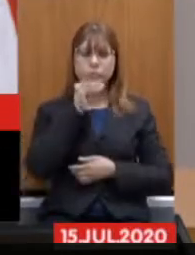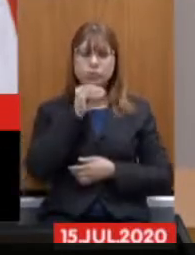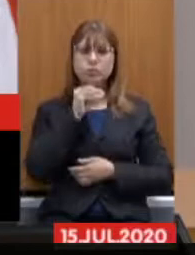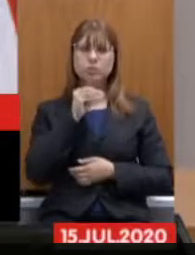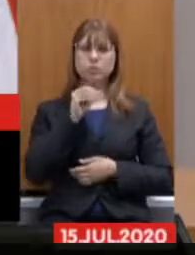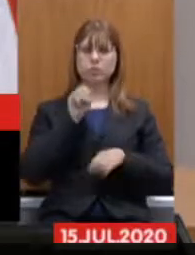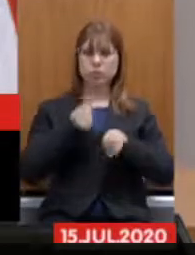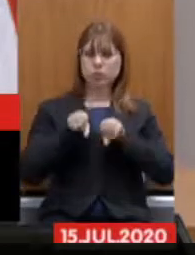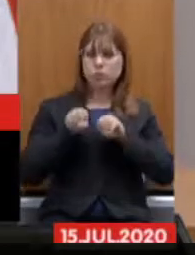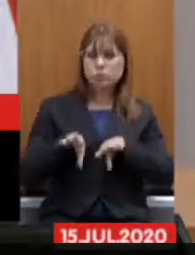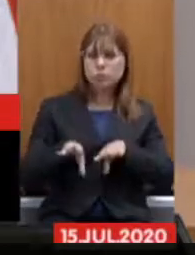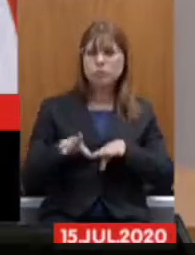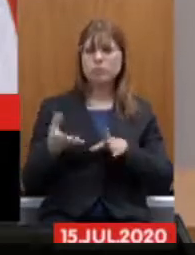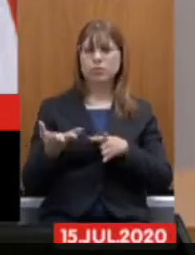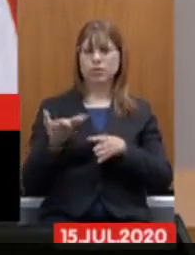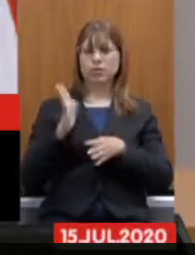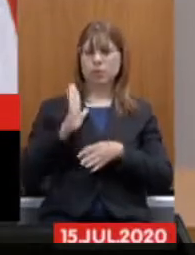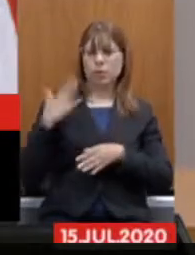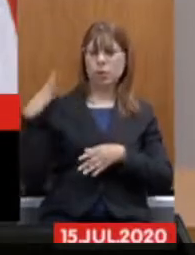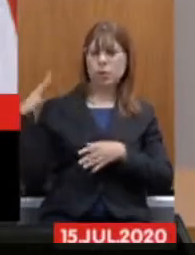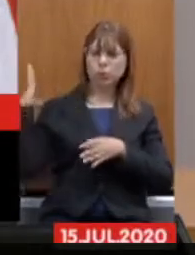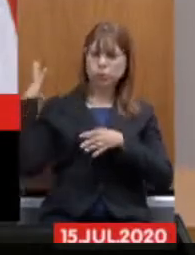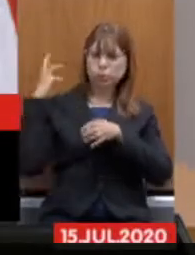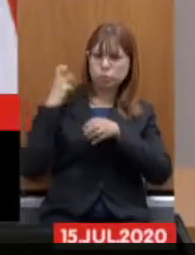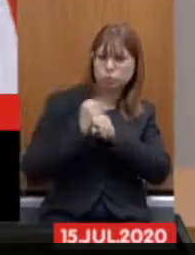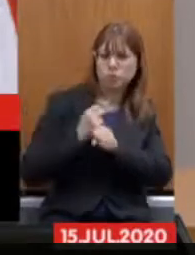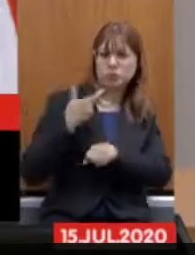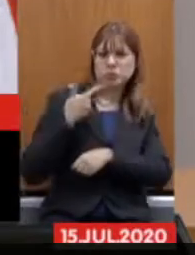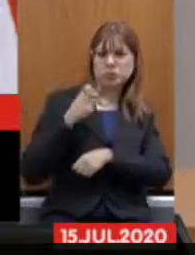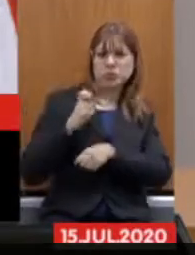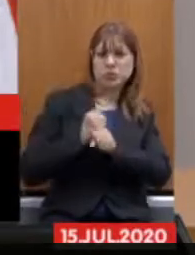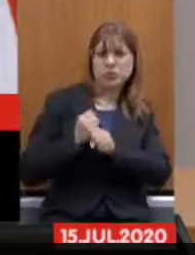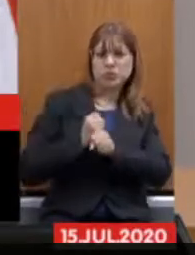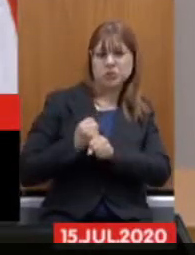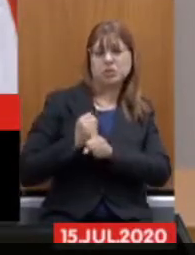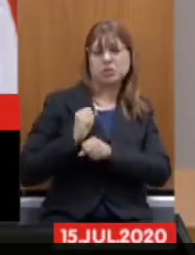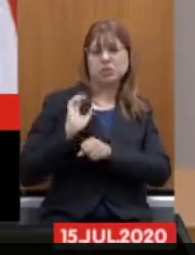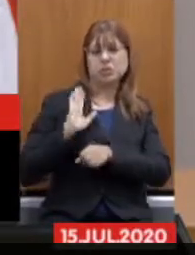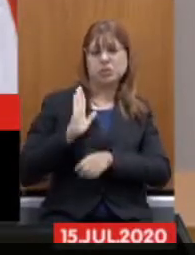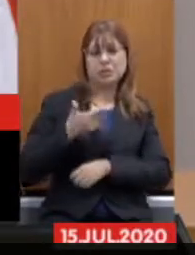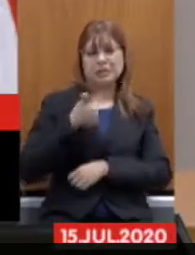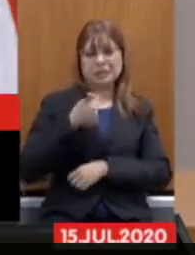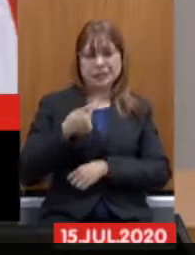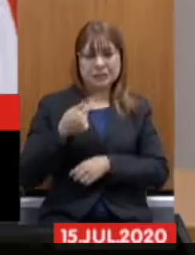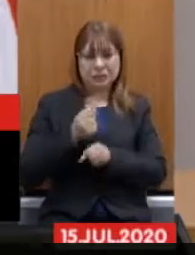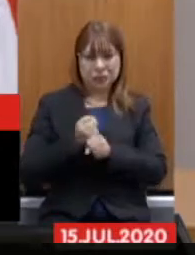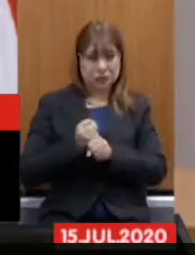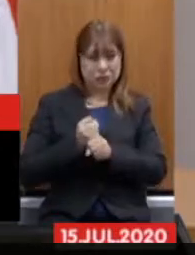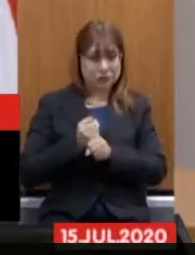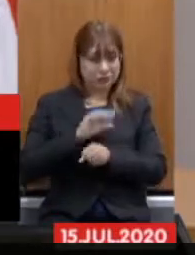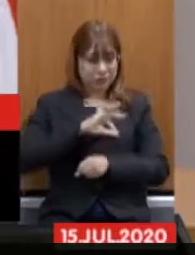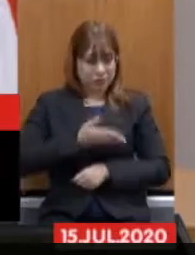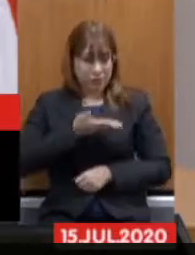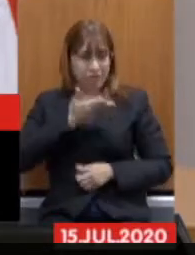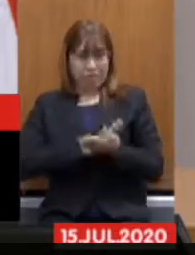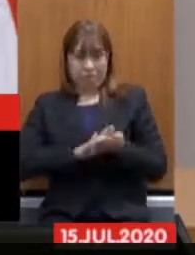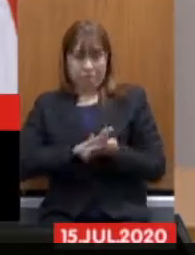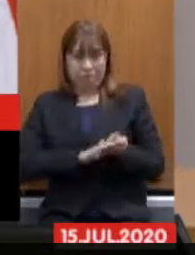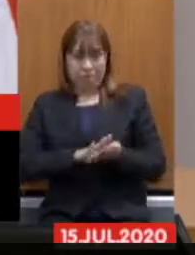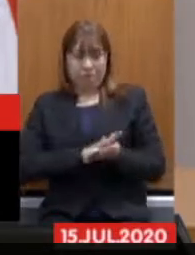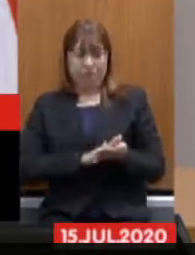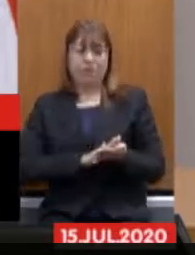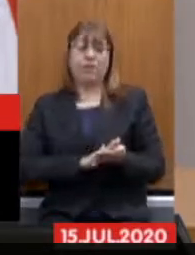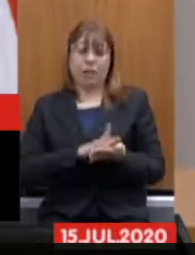que passaram dos últimos 25 anos 17 anos sem reajuste é isso que